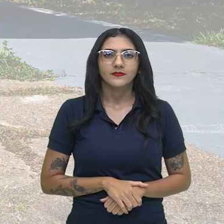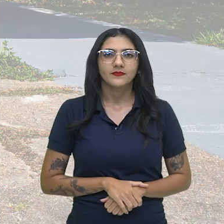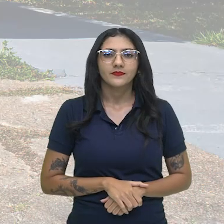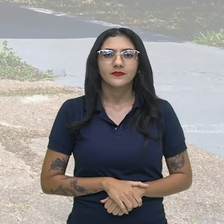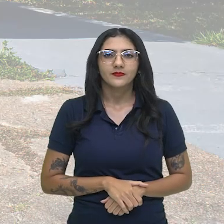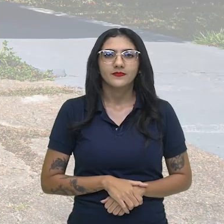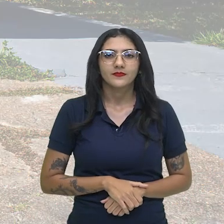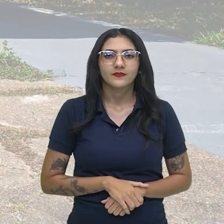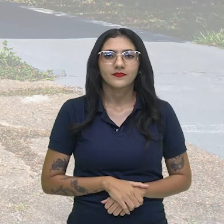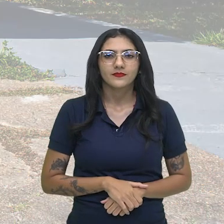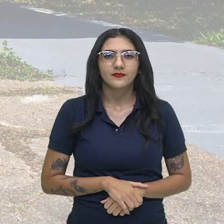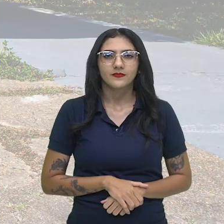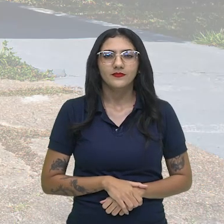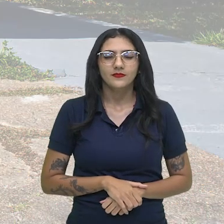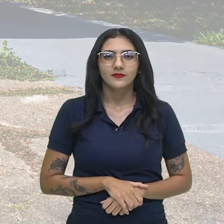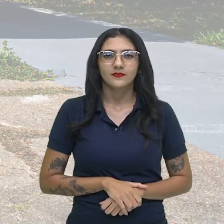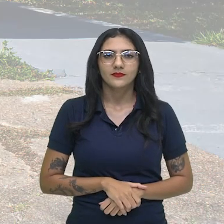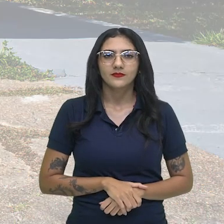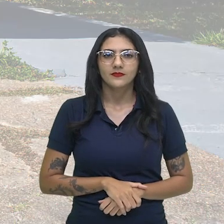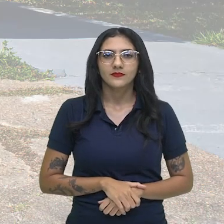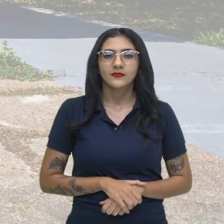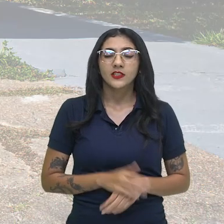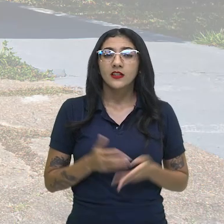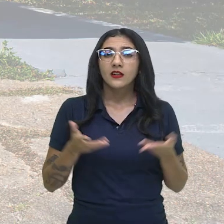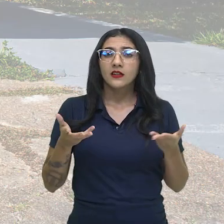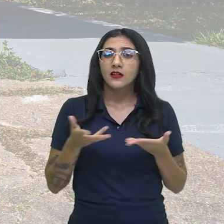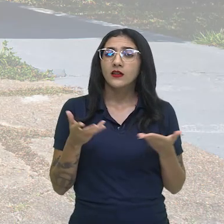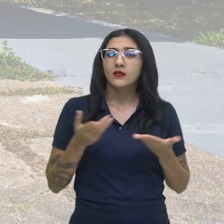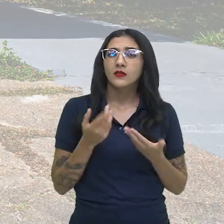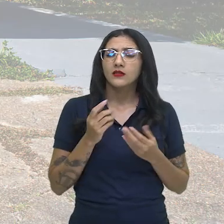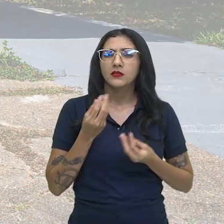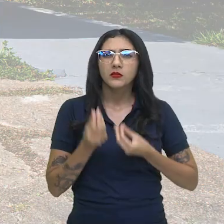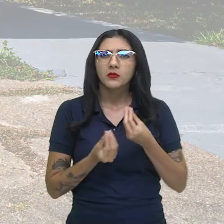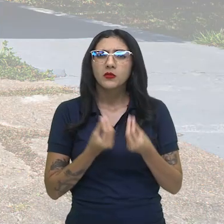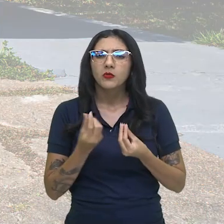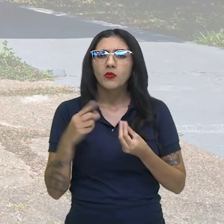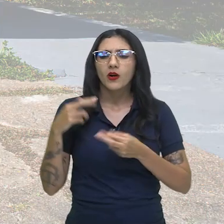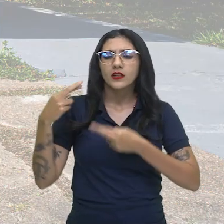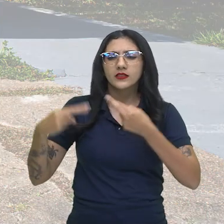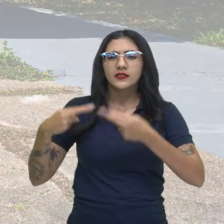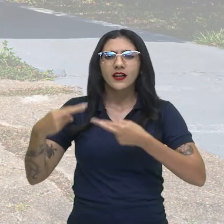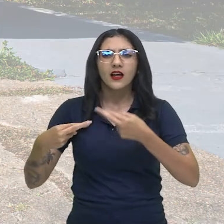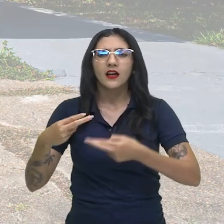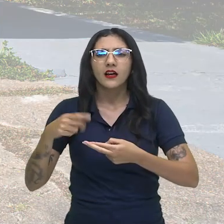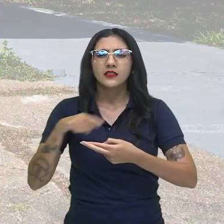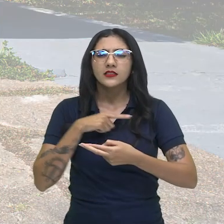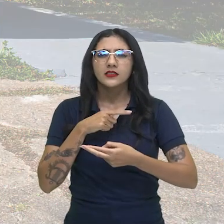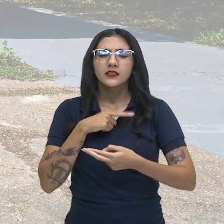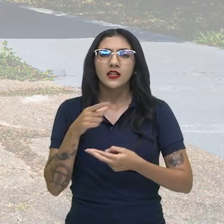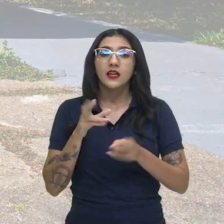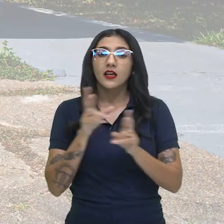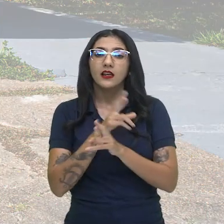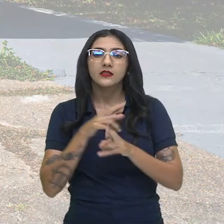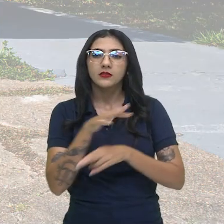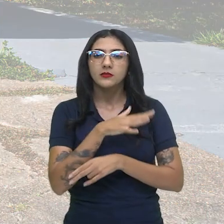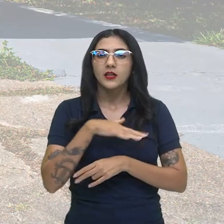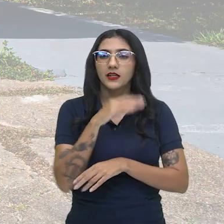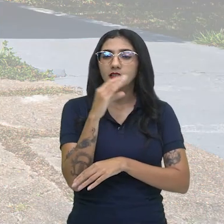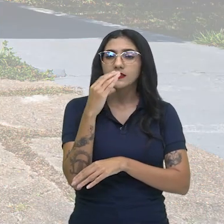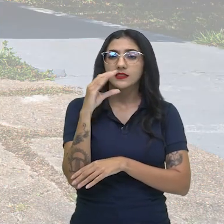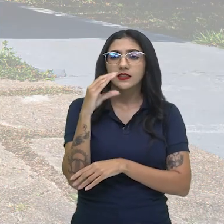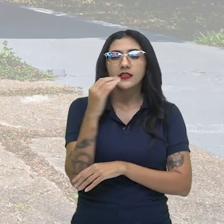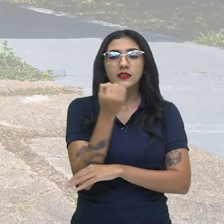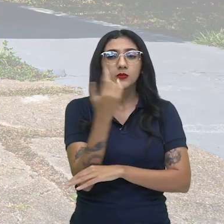Agora, no que a reciclagem ela está envolvida com as ciências da natureza, principalmente com a questão da física,